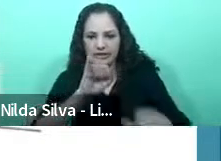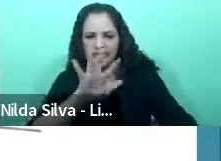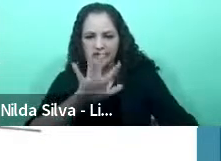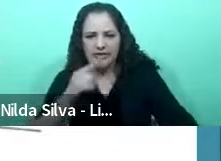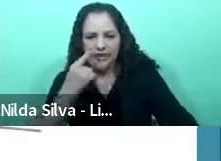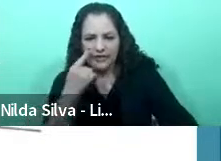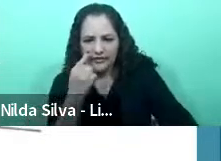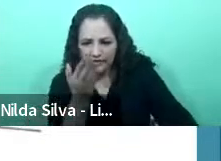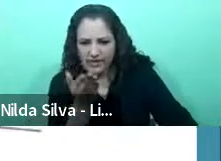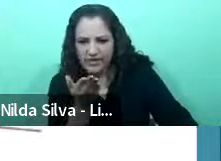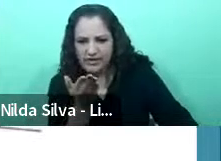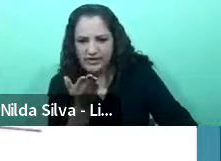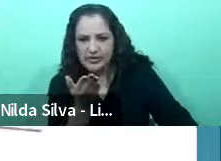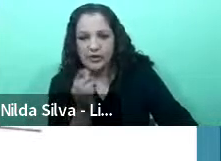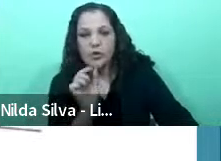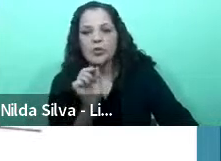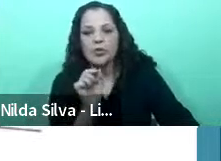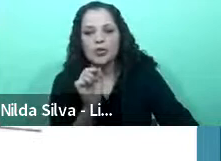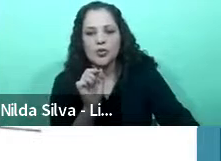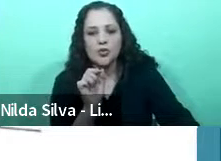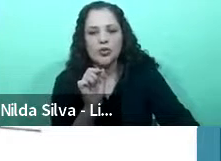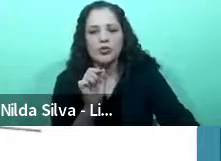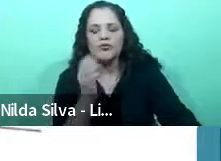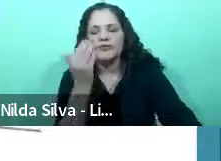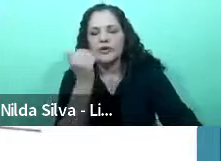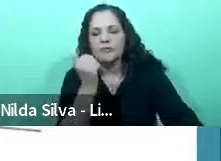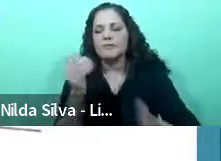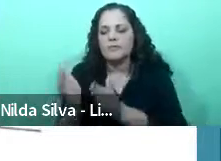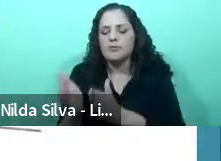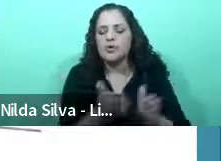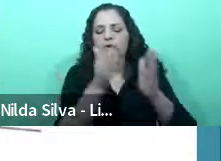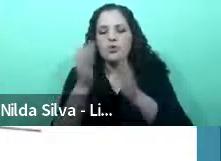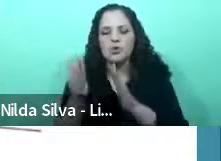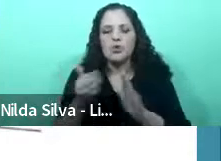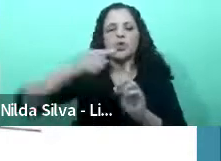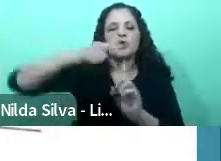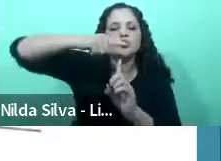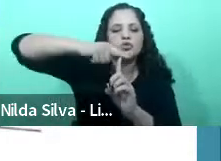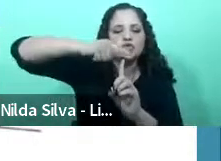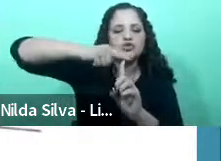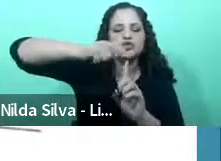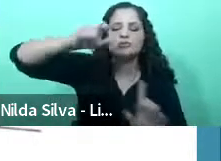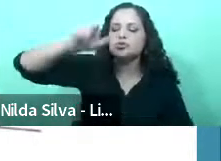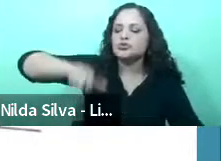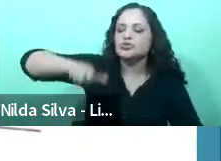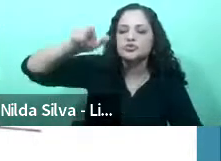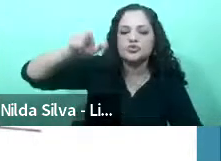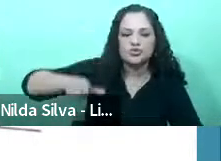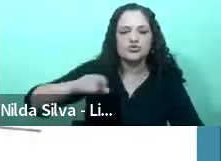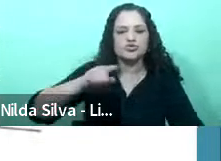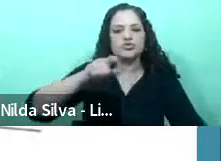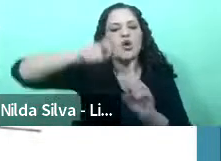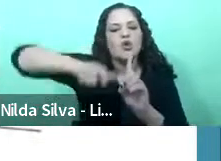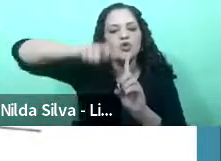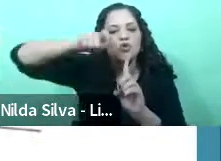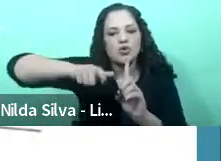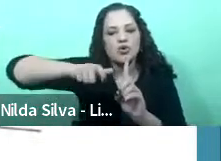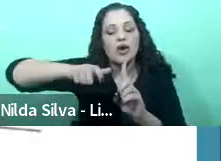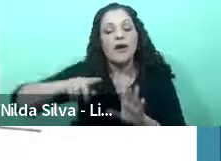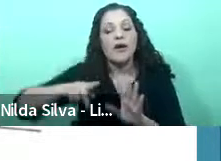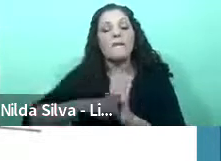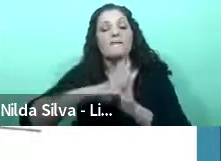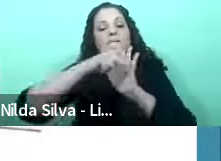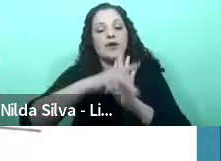Frato, a gente vai produzindo um tipo de sujeito para esse tipo de